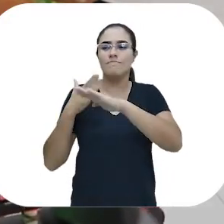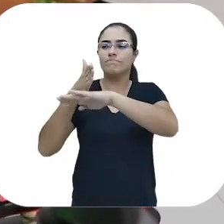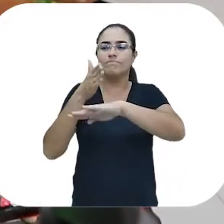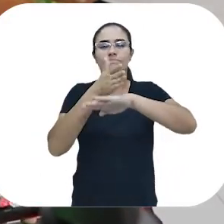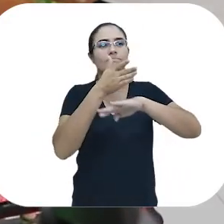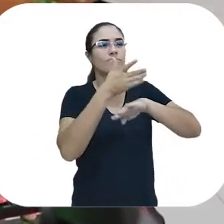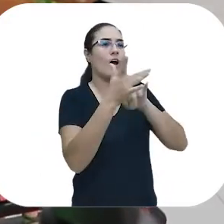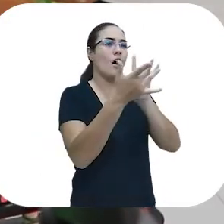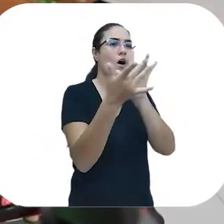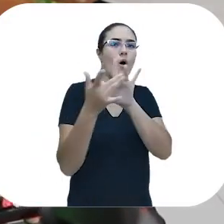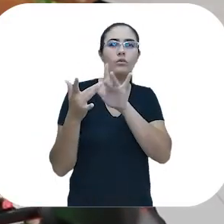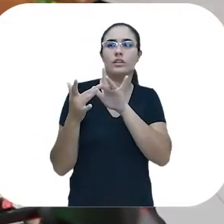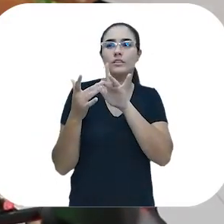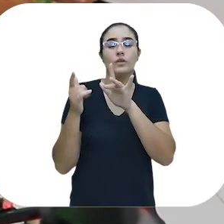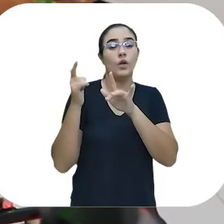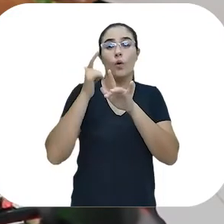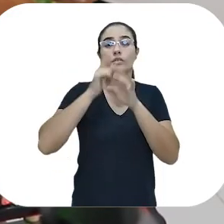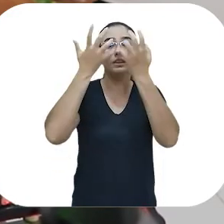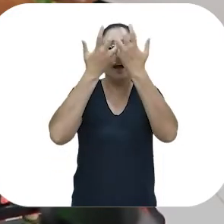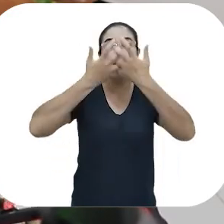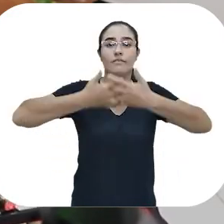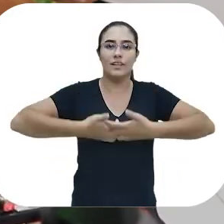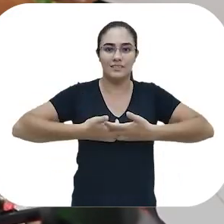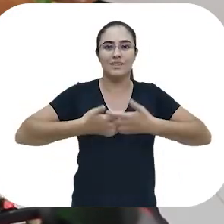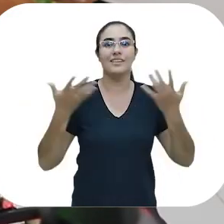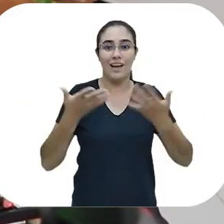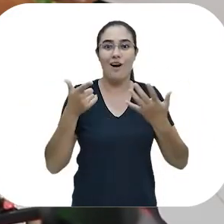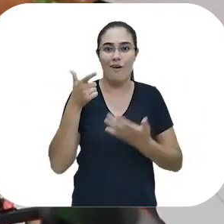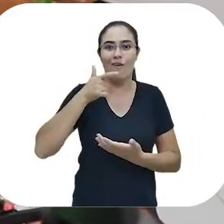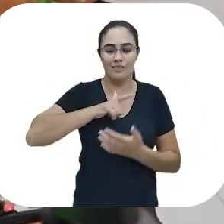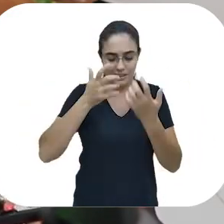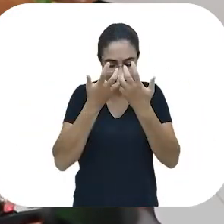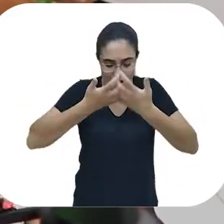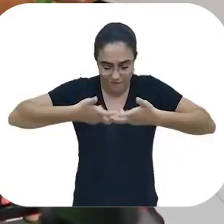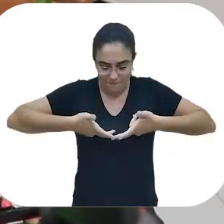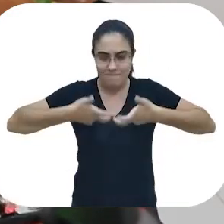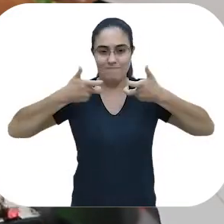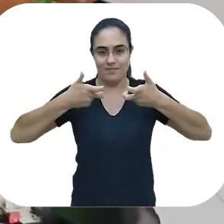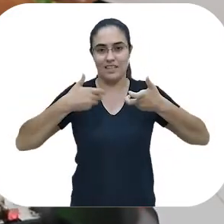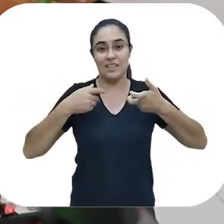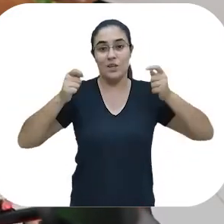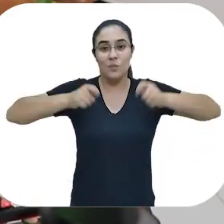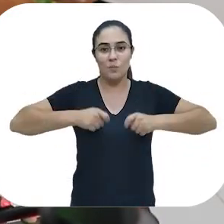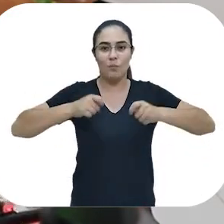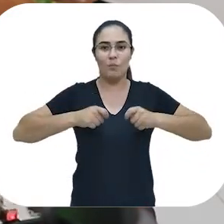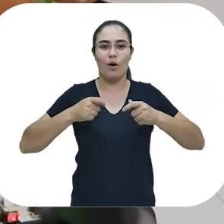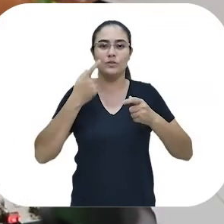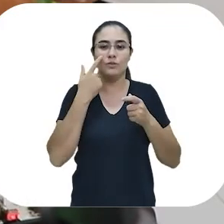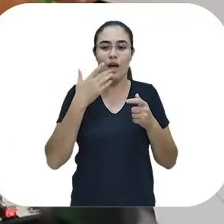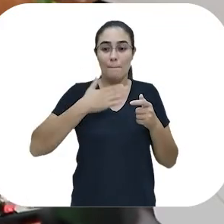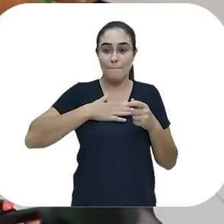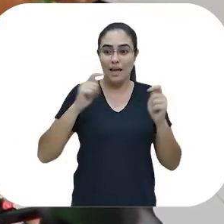ter, né? Eu comecei a entender que eu posso visitar essa minha capacidade de compor, essa